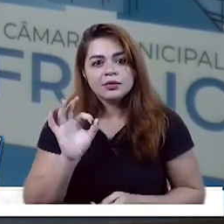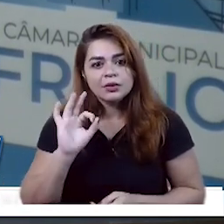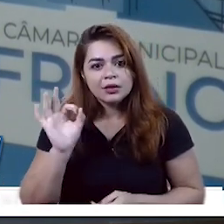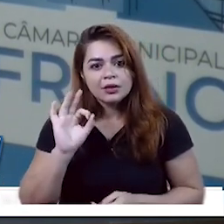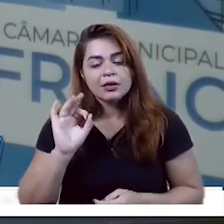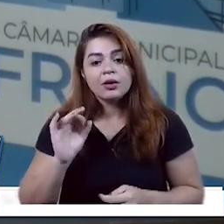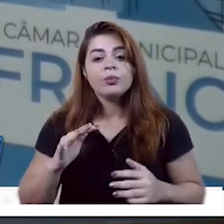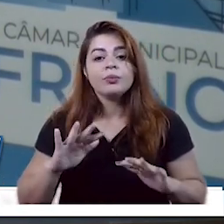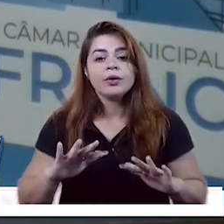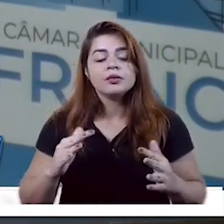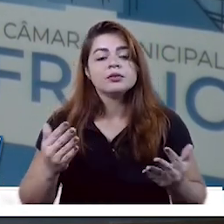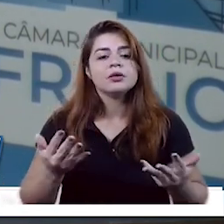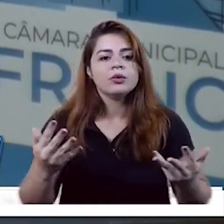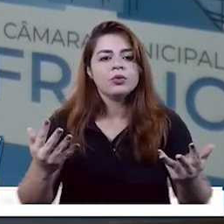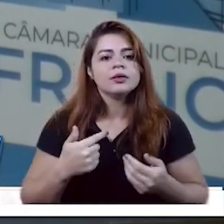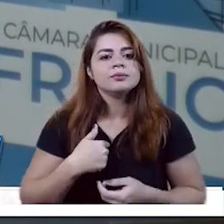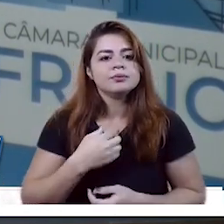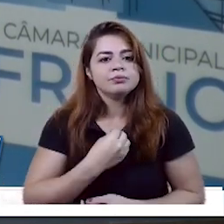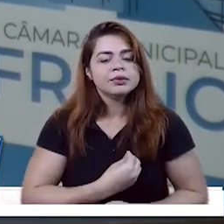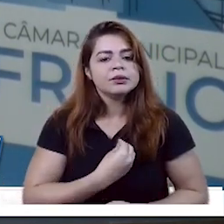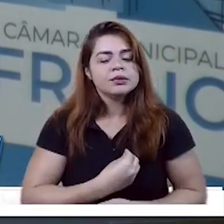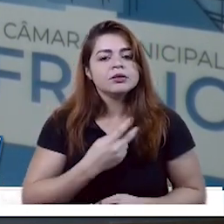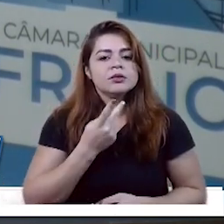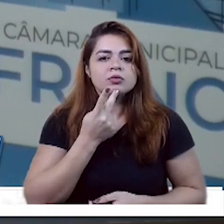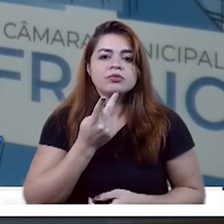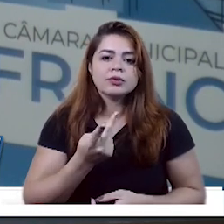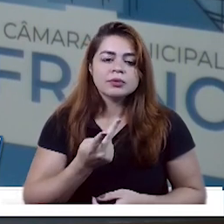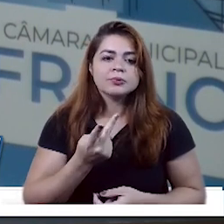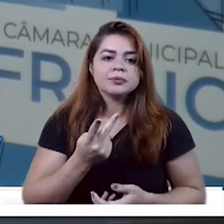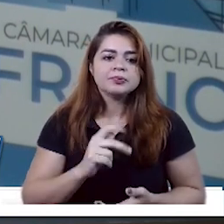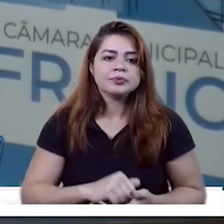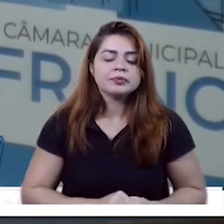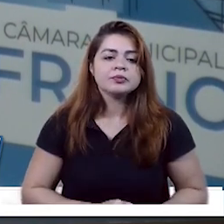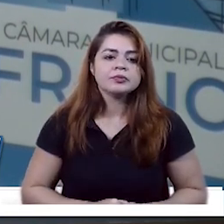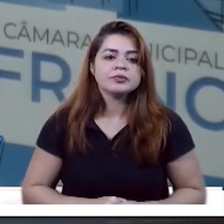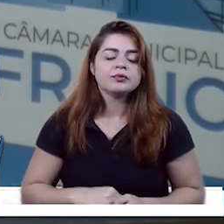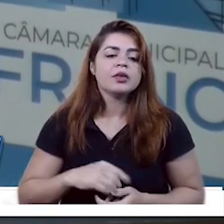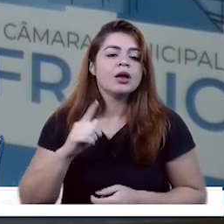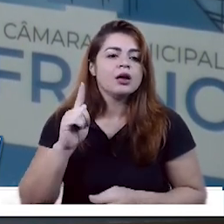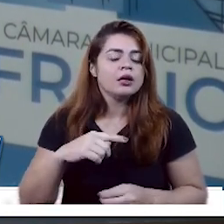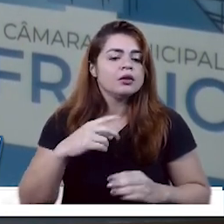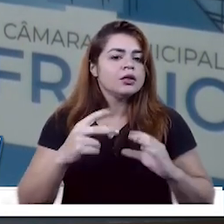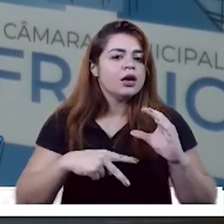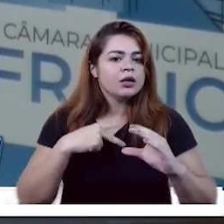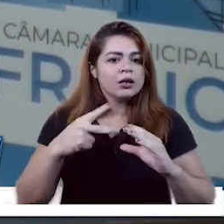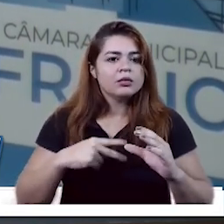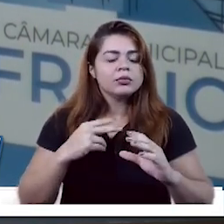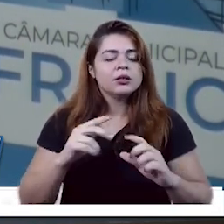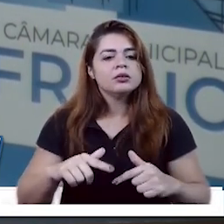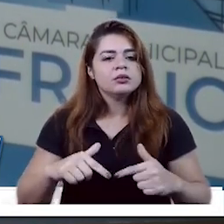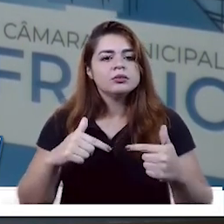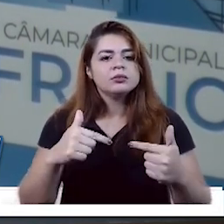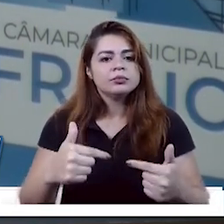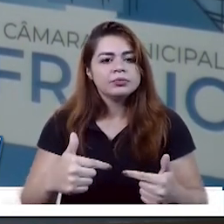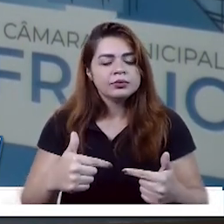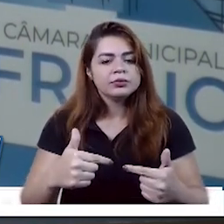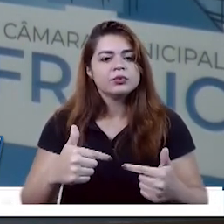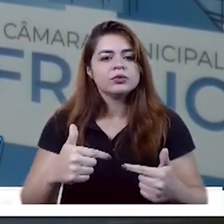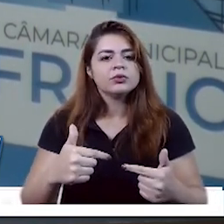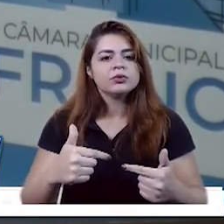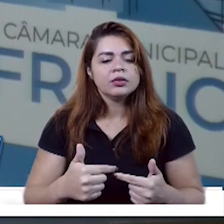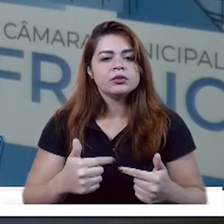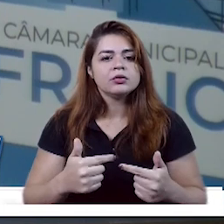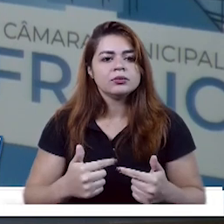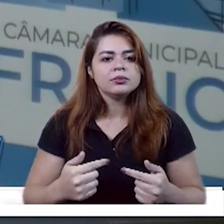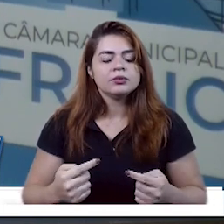aqui. É uma Câmara atuante, que diverge, que questiona,